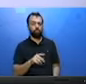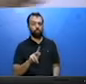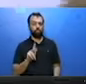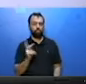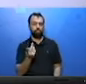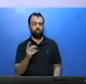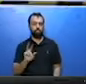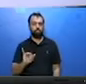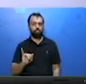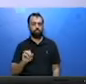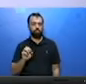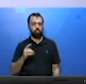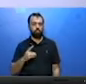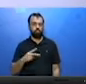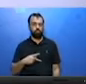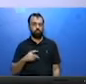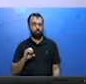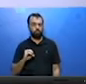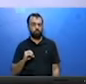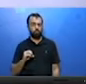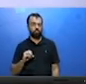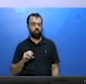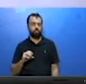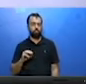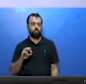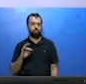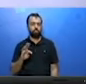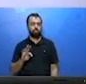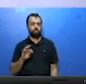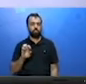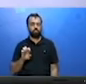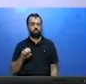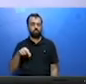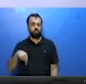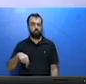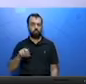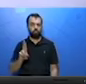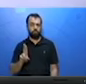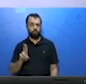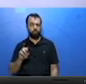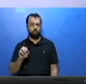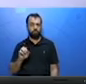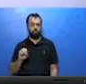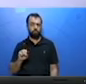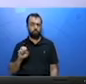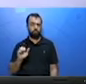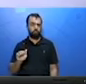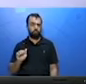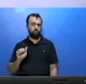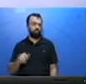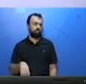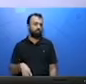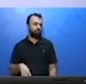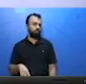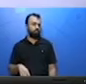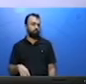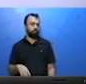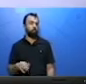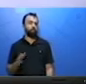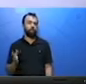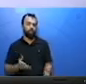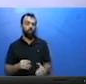acho x. Agora, para achar esse outro tamanho aqui, AB, é a mesma coisa. Passo um traço aqui,